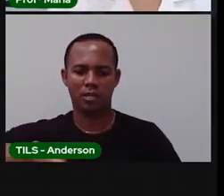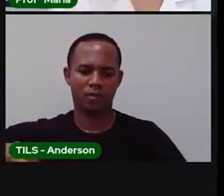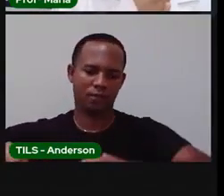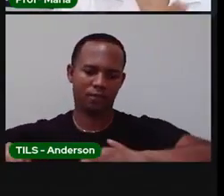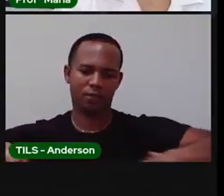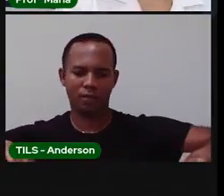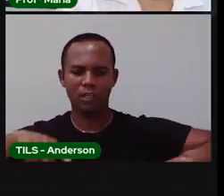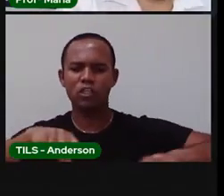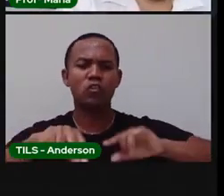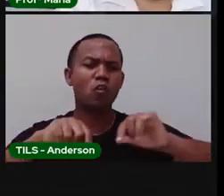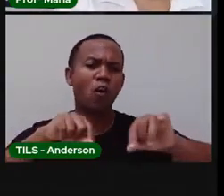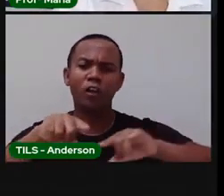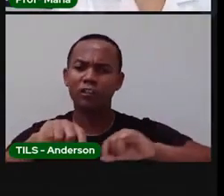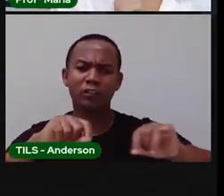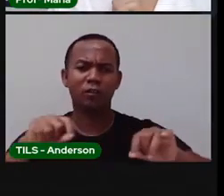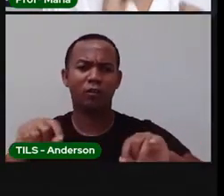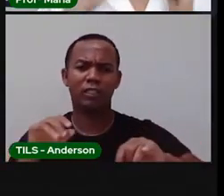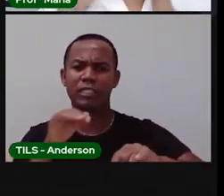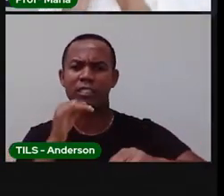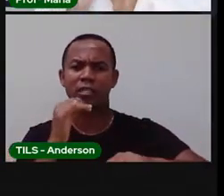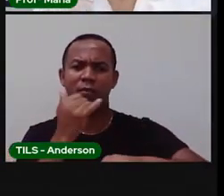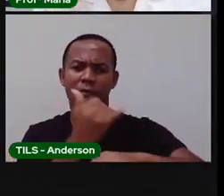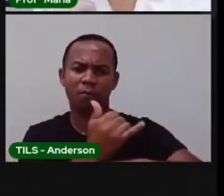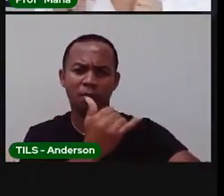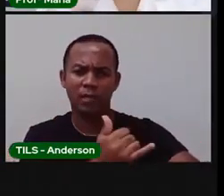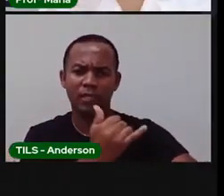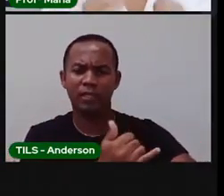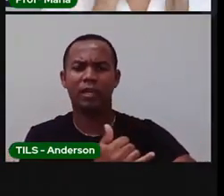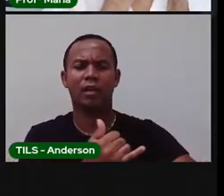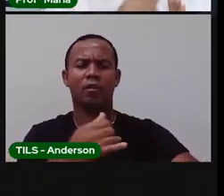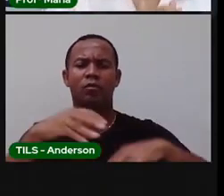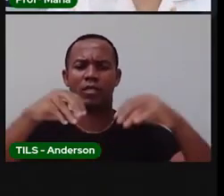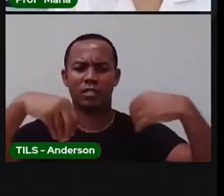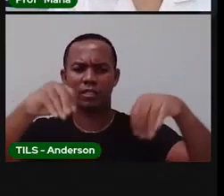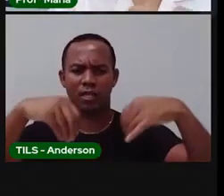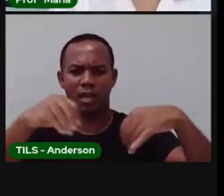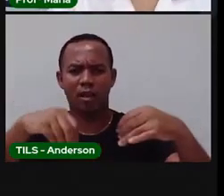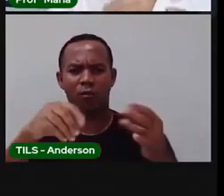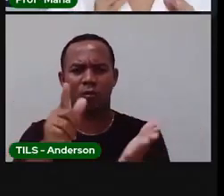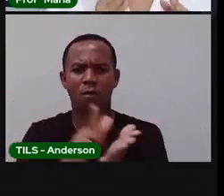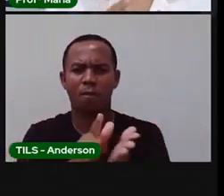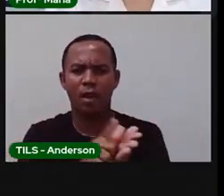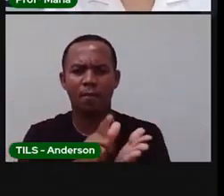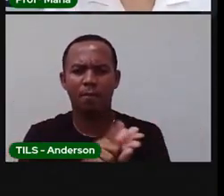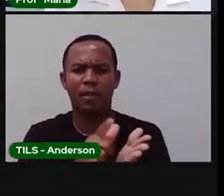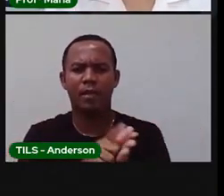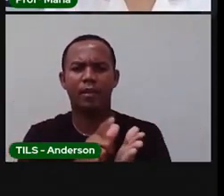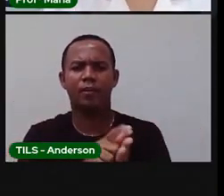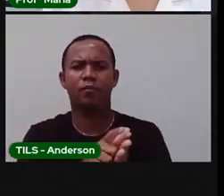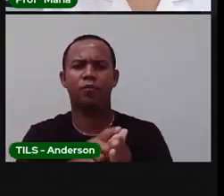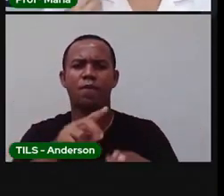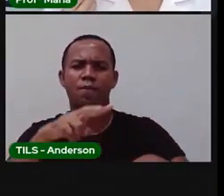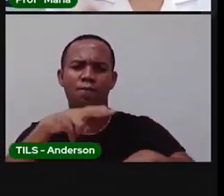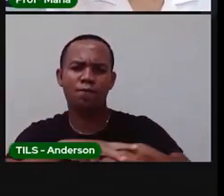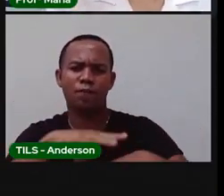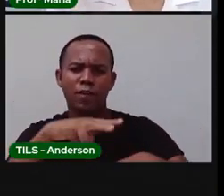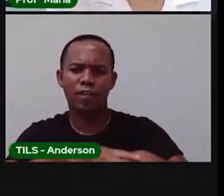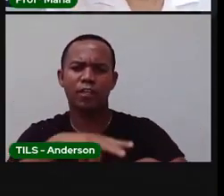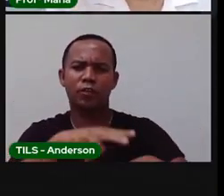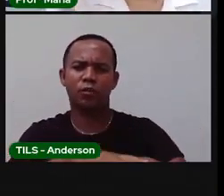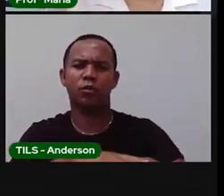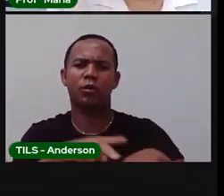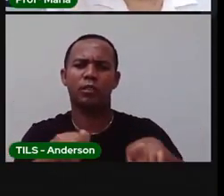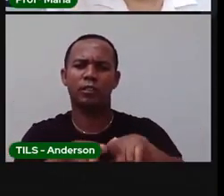Eu vou colocar o que é de metal, o que é plástico, o que é papel, o que é vidro. E o que eles chamam